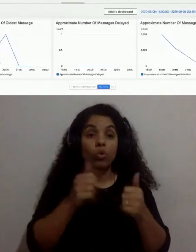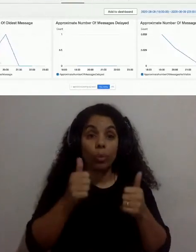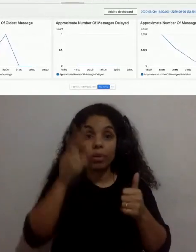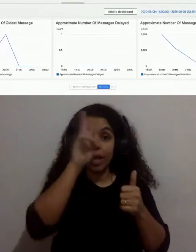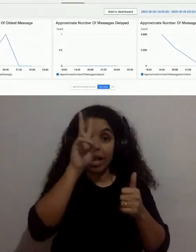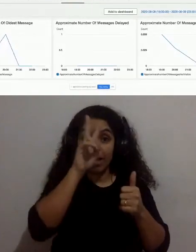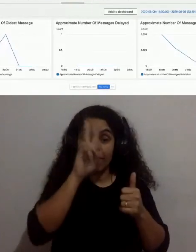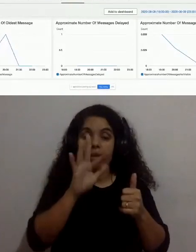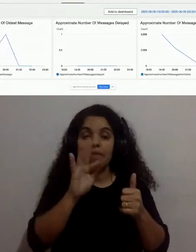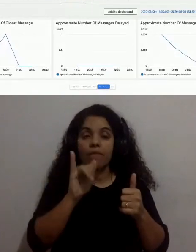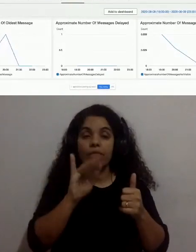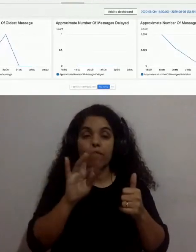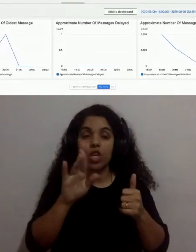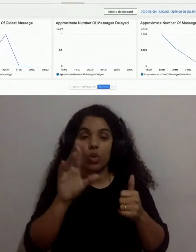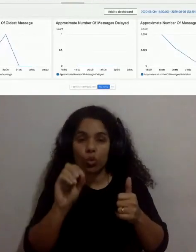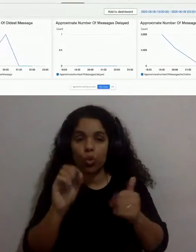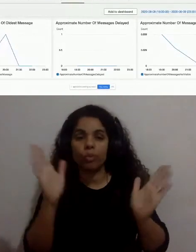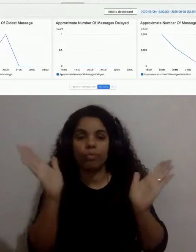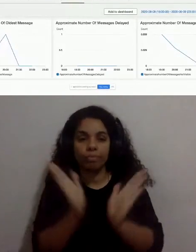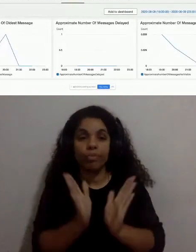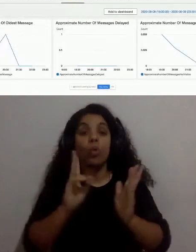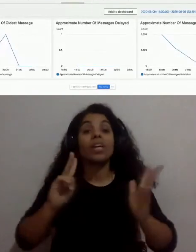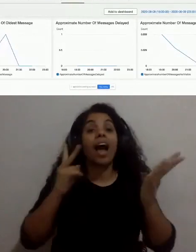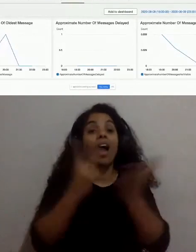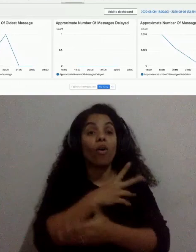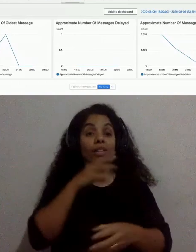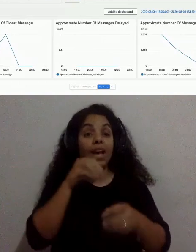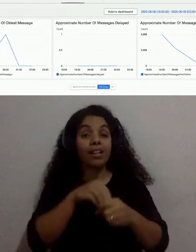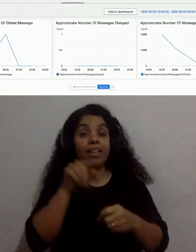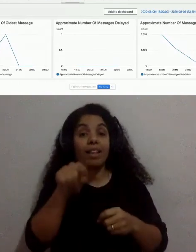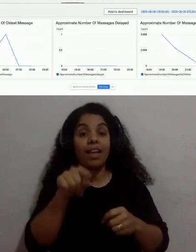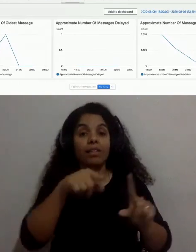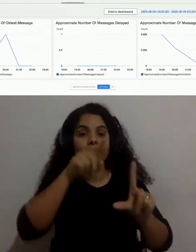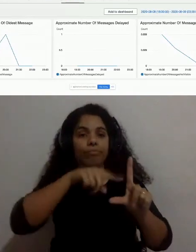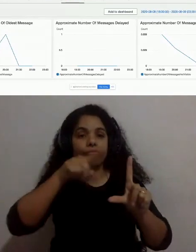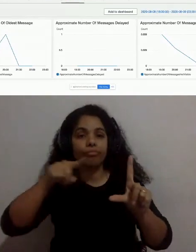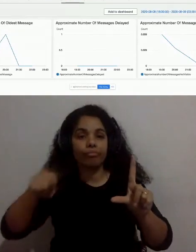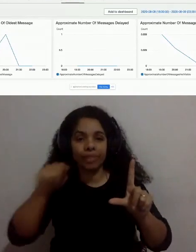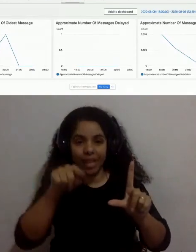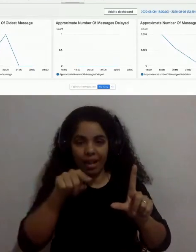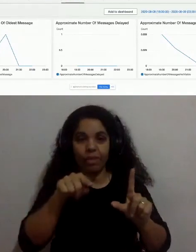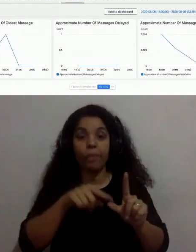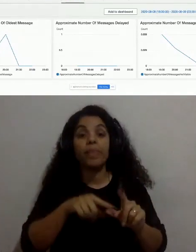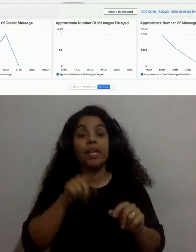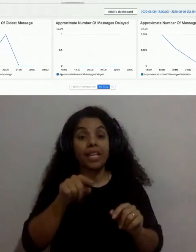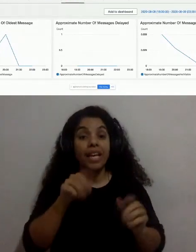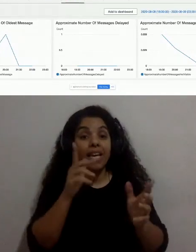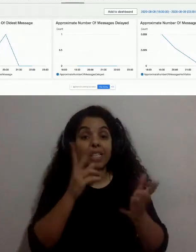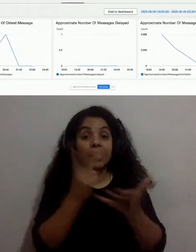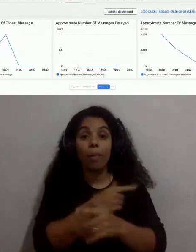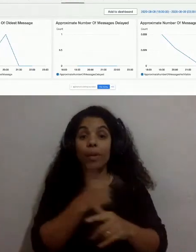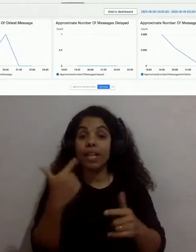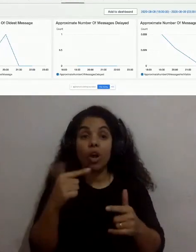do filtro. O que acontece? O que aconteceu nesse gráfico aqui? Nesse momento aqui, ó, eu não